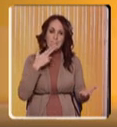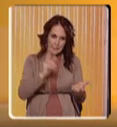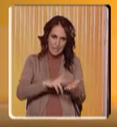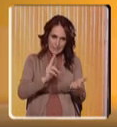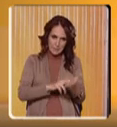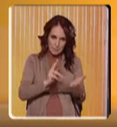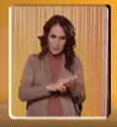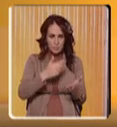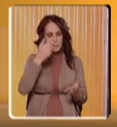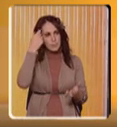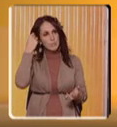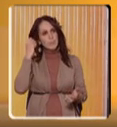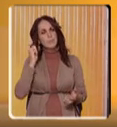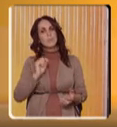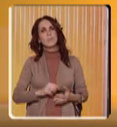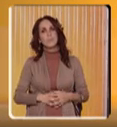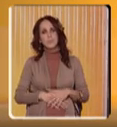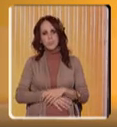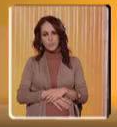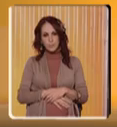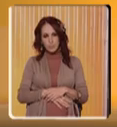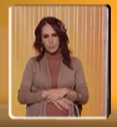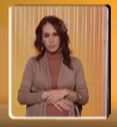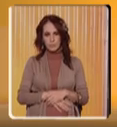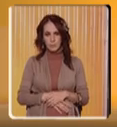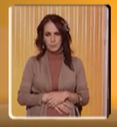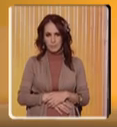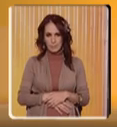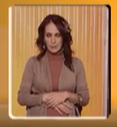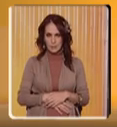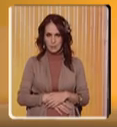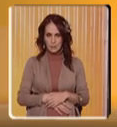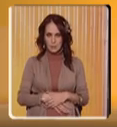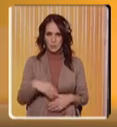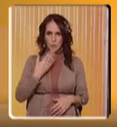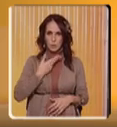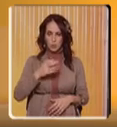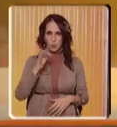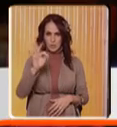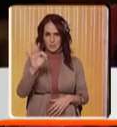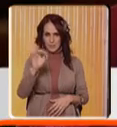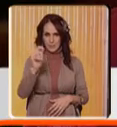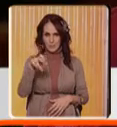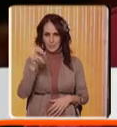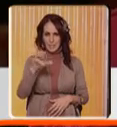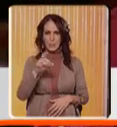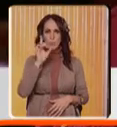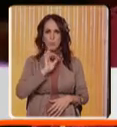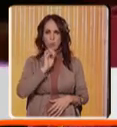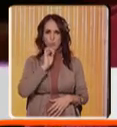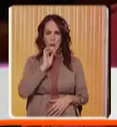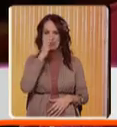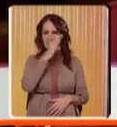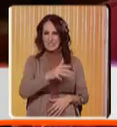É verdade. Próxima questão muito interessante para o Dr. Fernando. Tinha que ser. Uma mulher pode